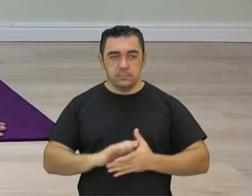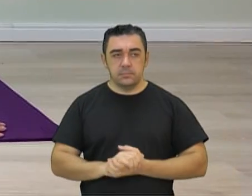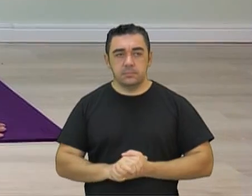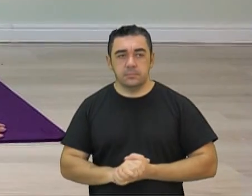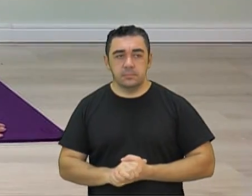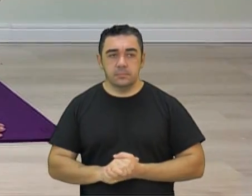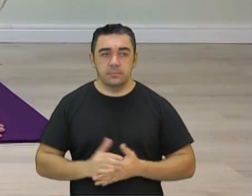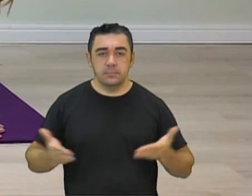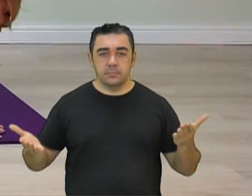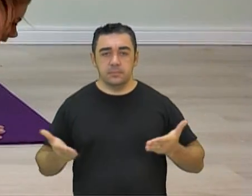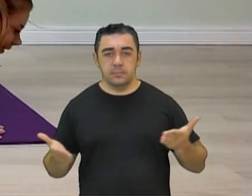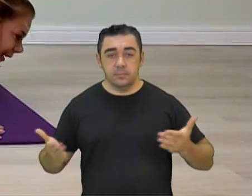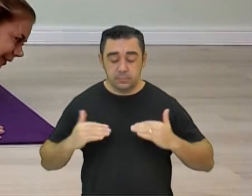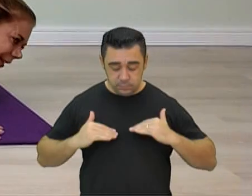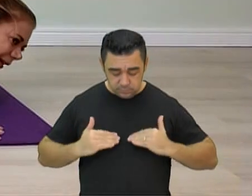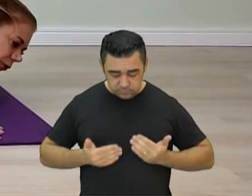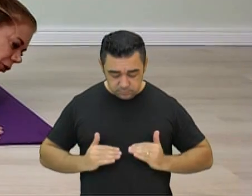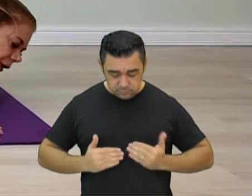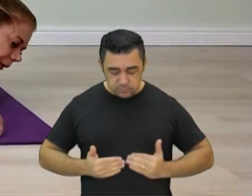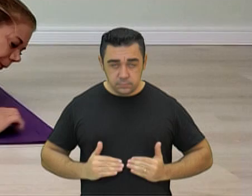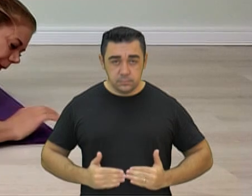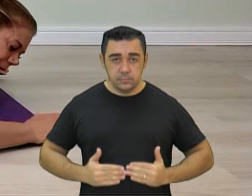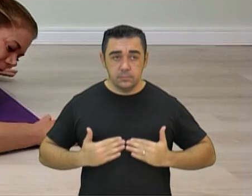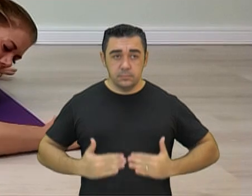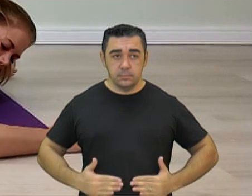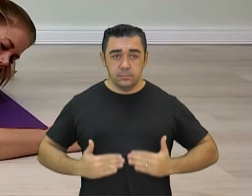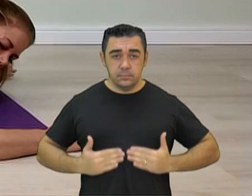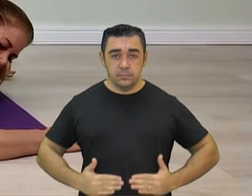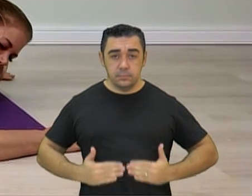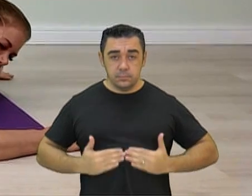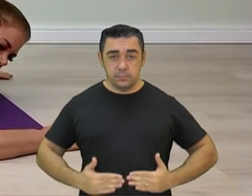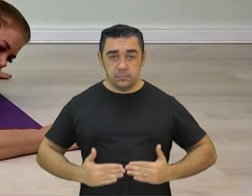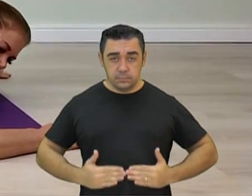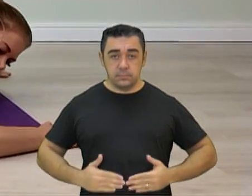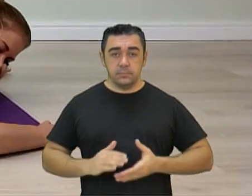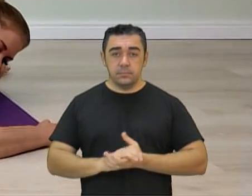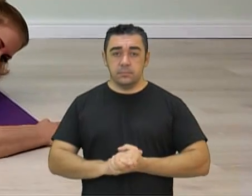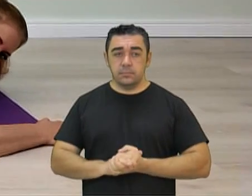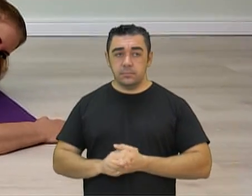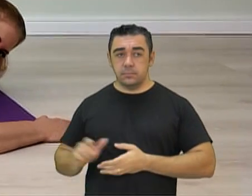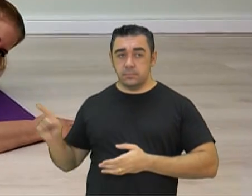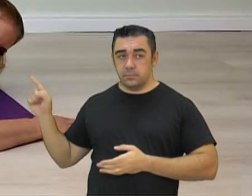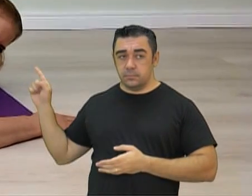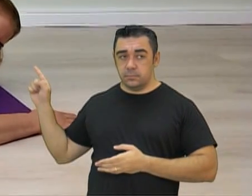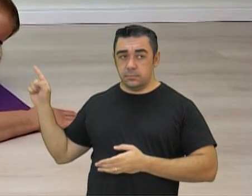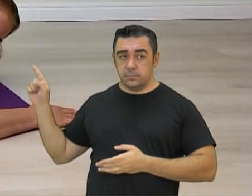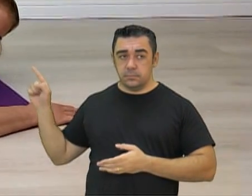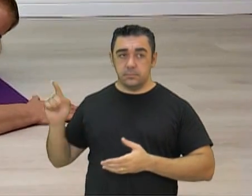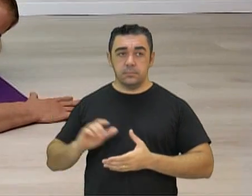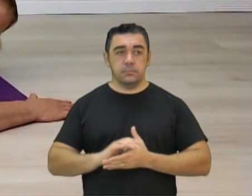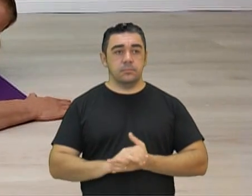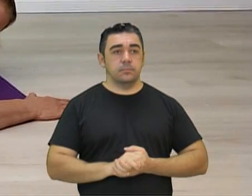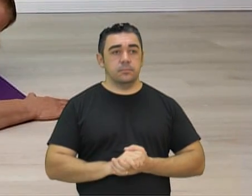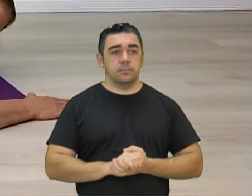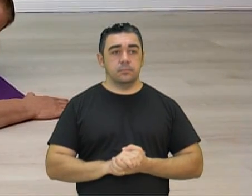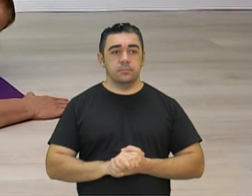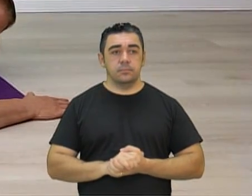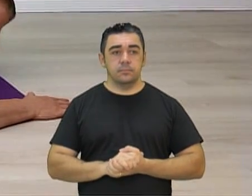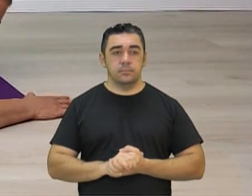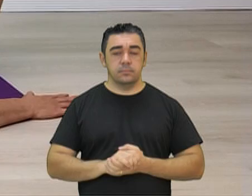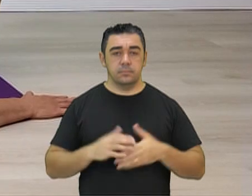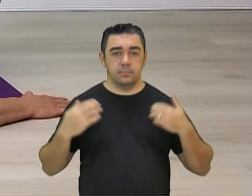abdômen descansa lá no chão. Braços semiflexionados na largura do seu